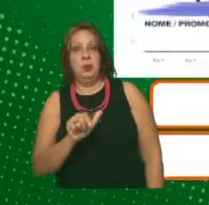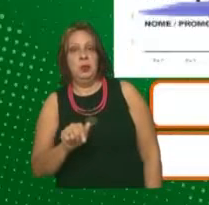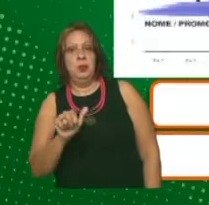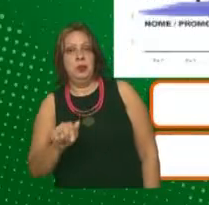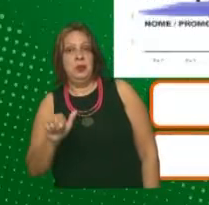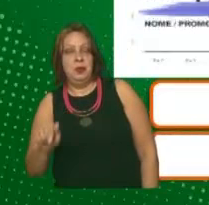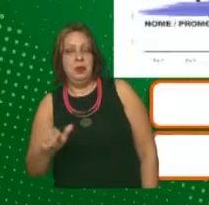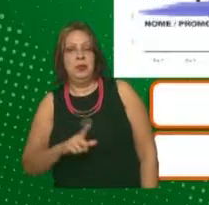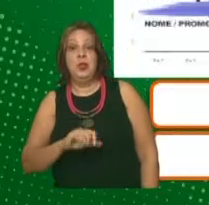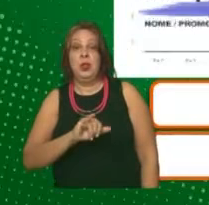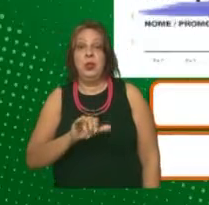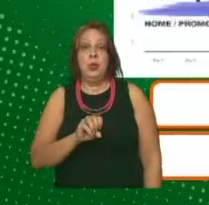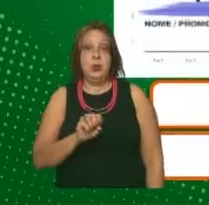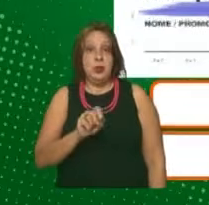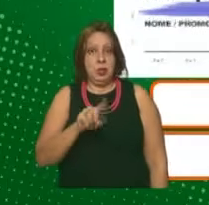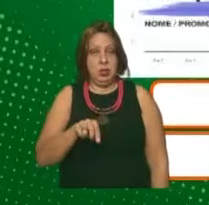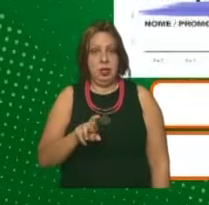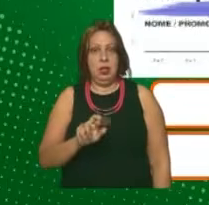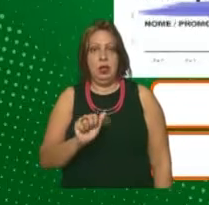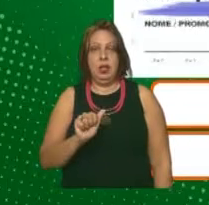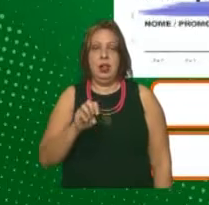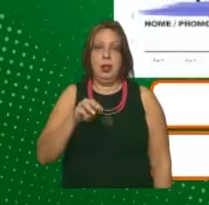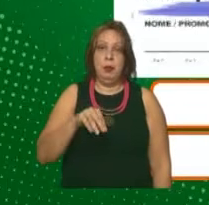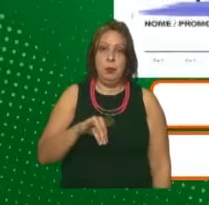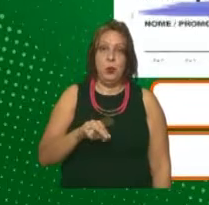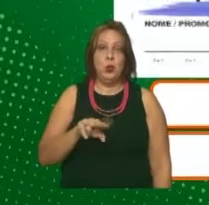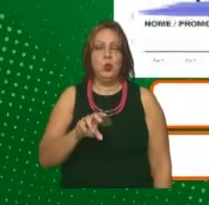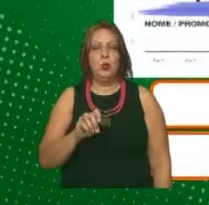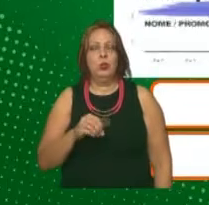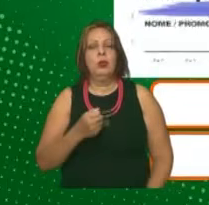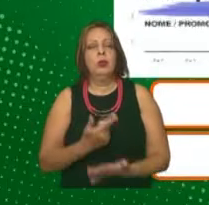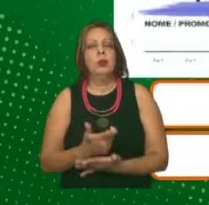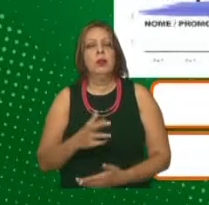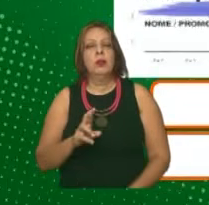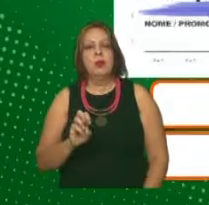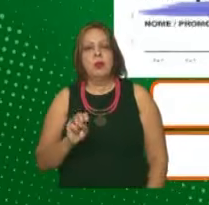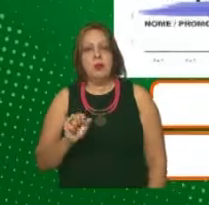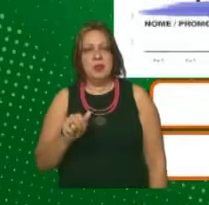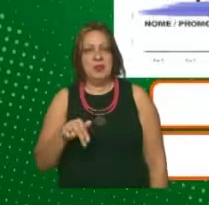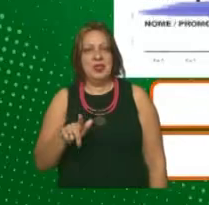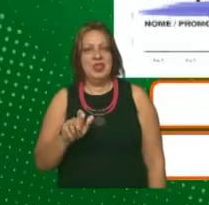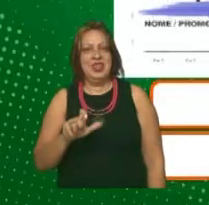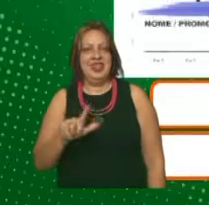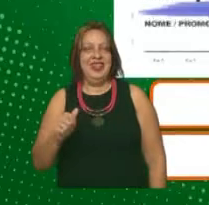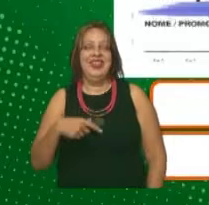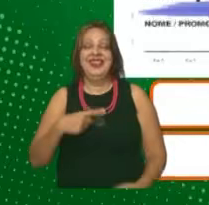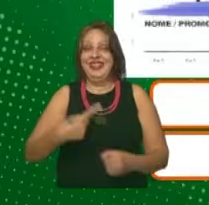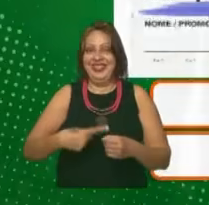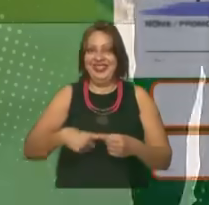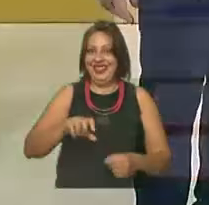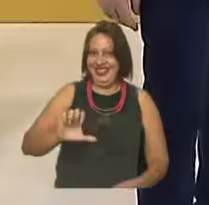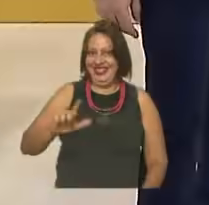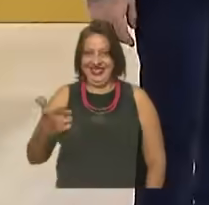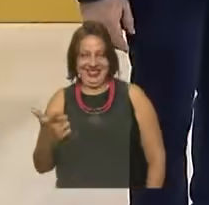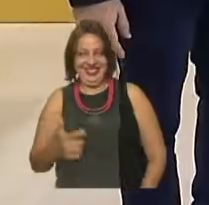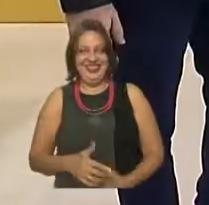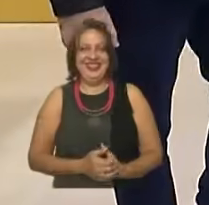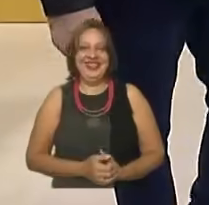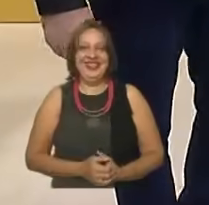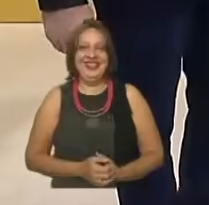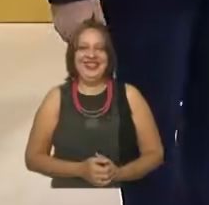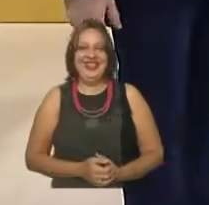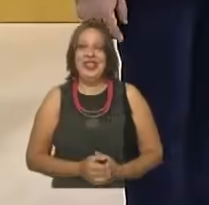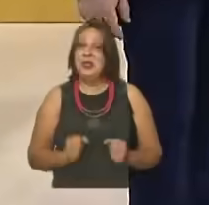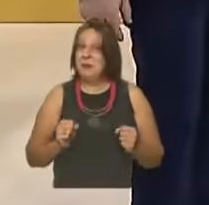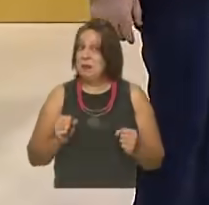157777. José Raimundo Alves dos Santos, adquiriu com Rosângela, Regional Estância, e levou R$500 já aqui. E agora